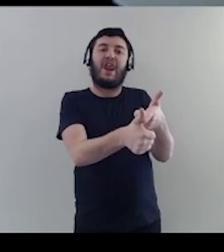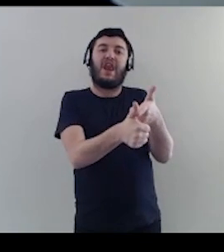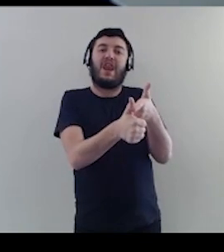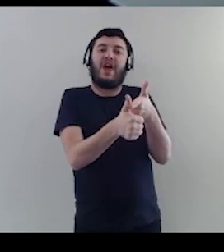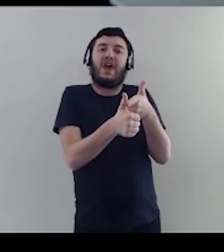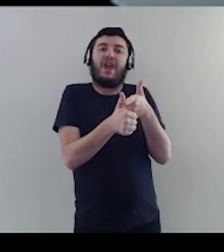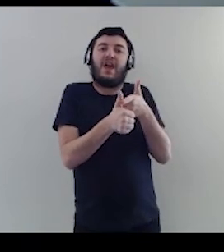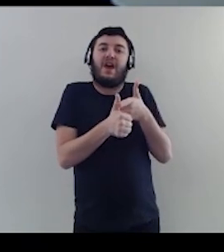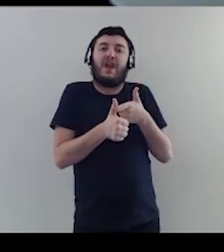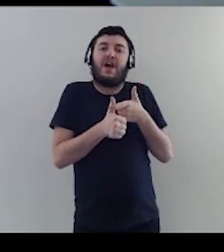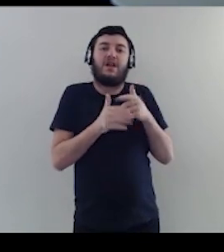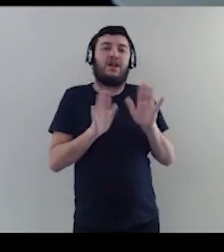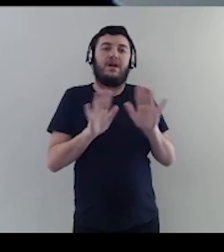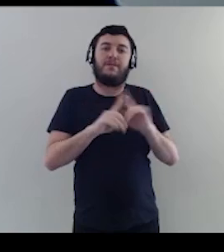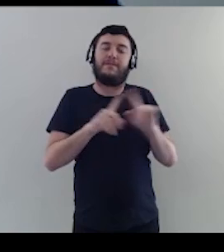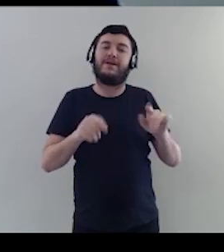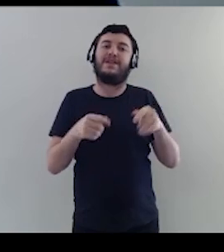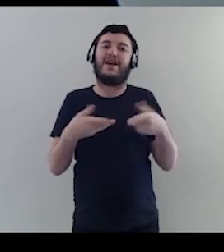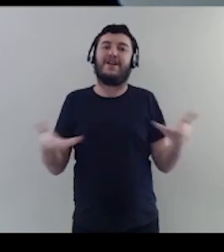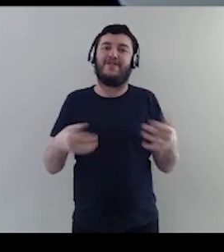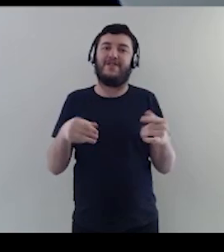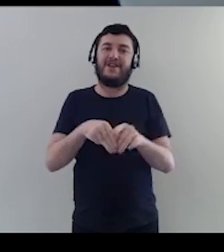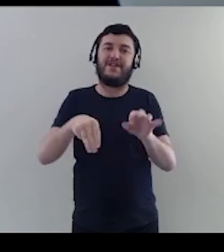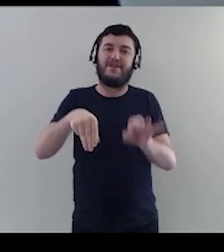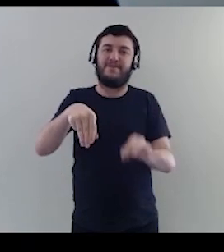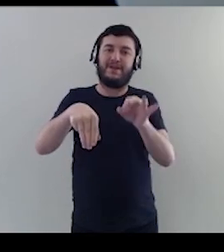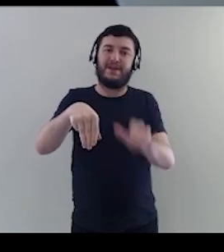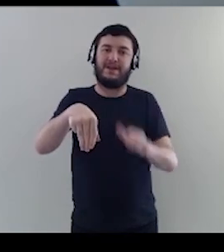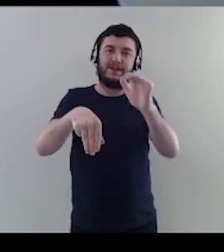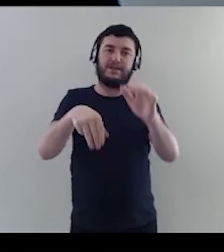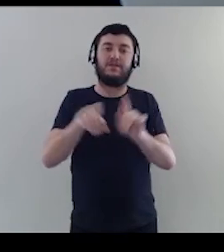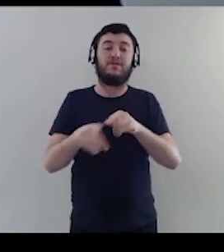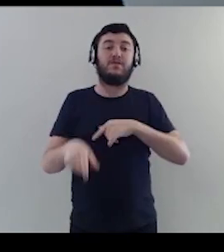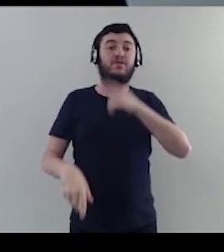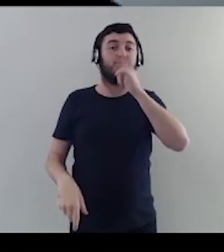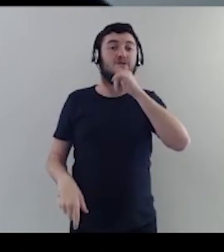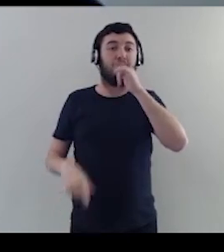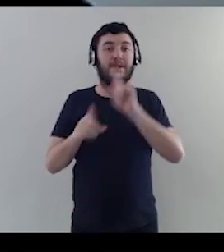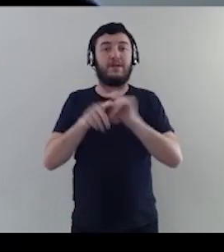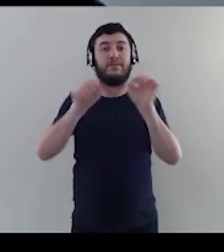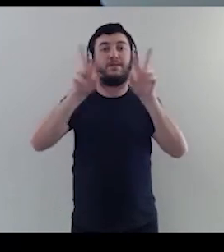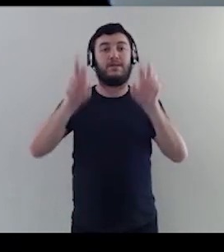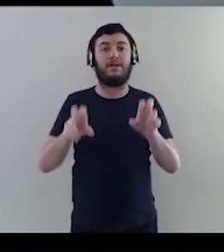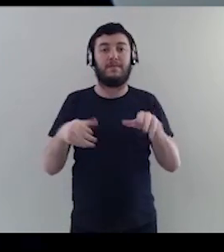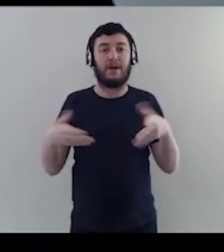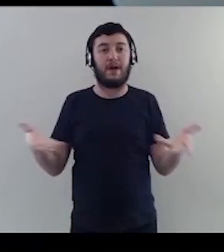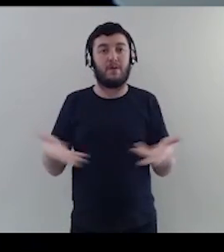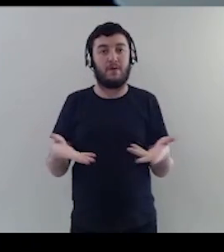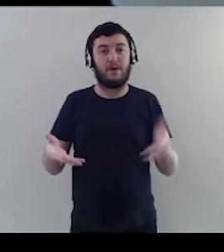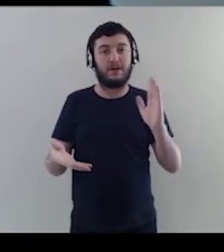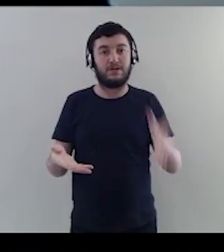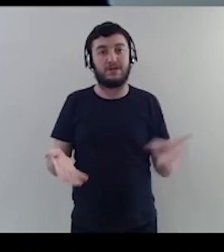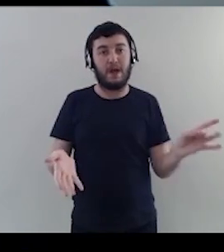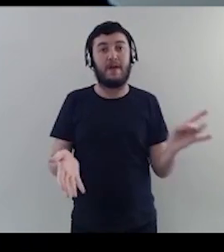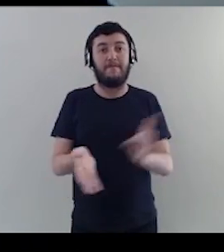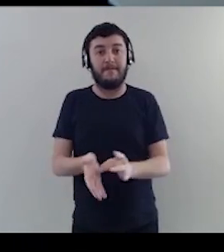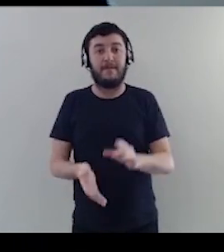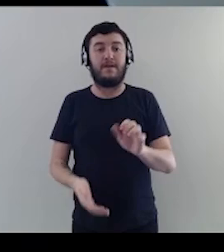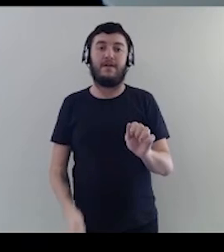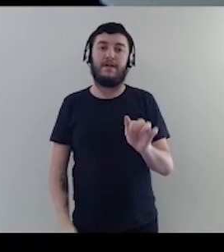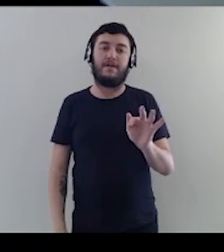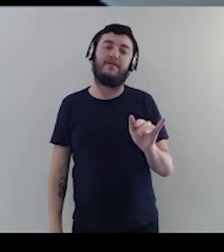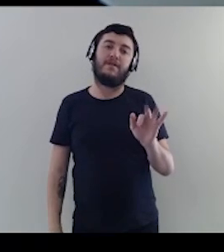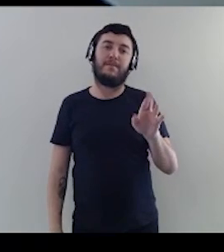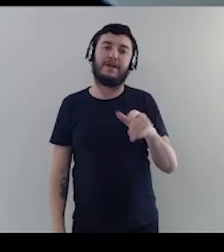ensinou o ministro Gilmar Mendes sobre o tema da repercussão geral, que é a antecâmara da formação de precedentes, e que disse que,